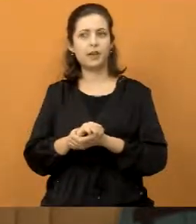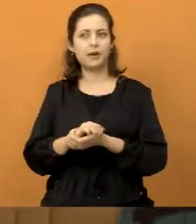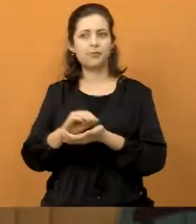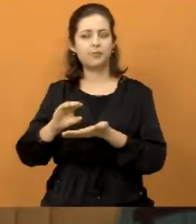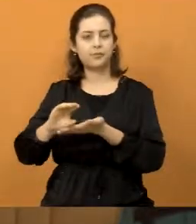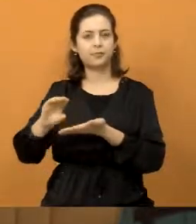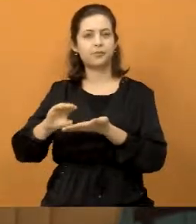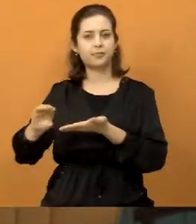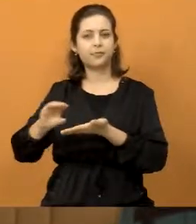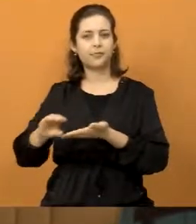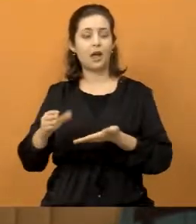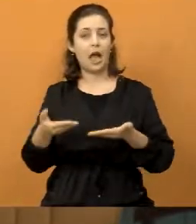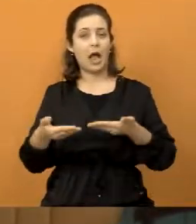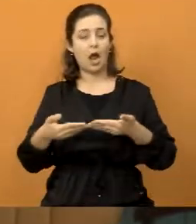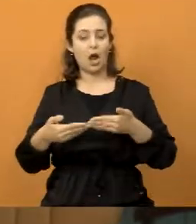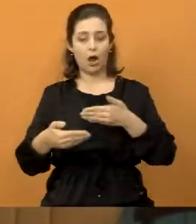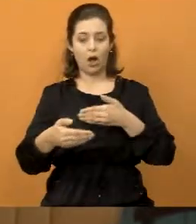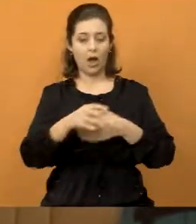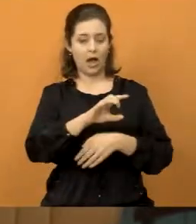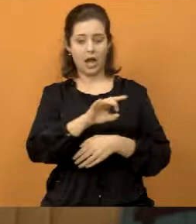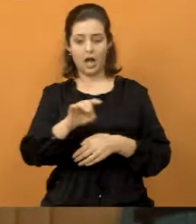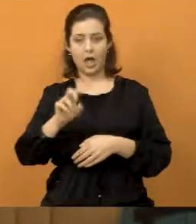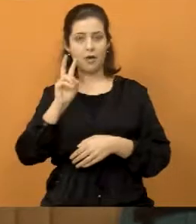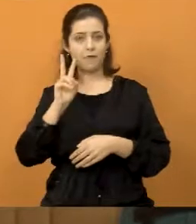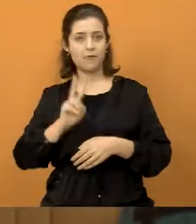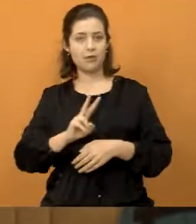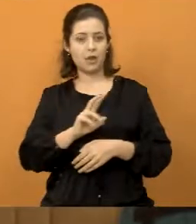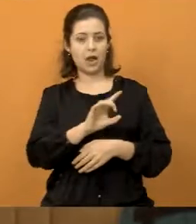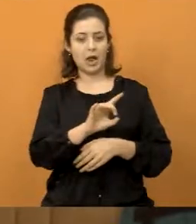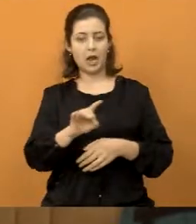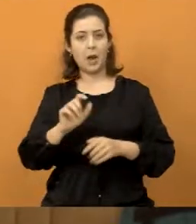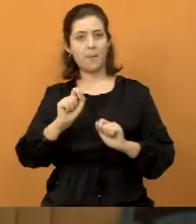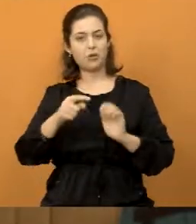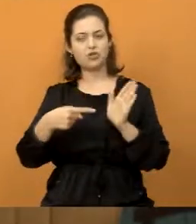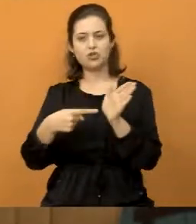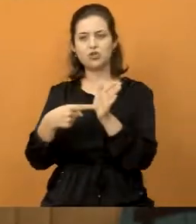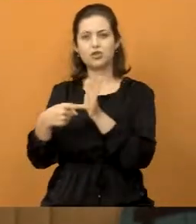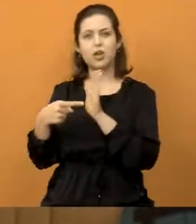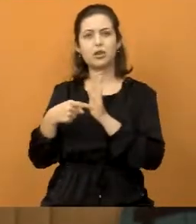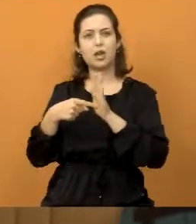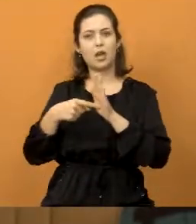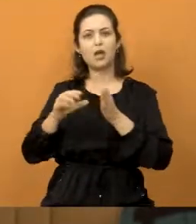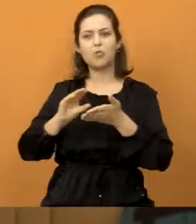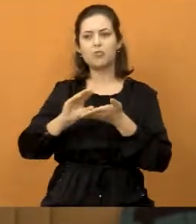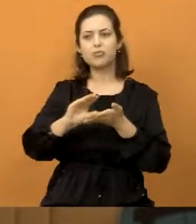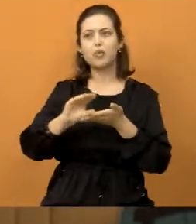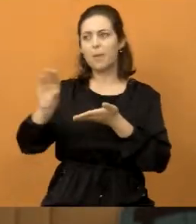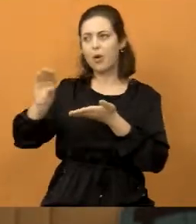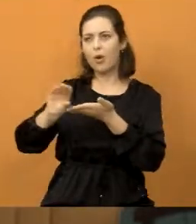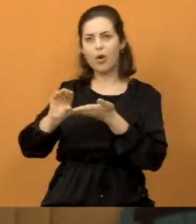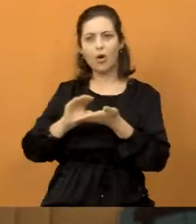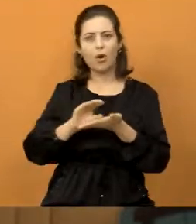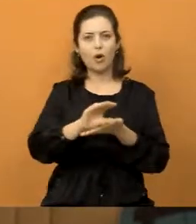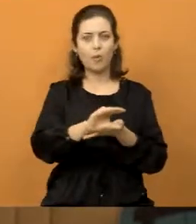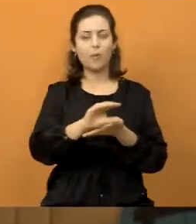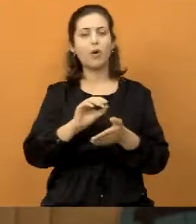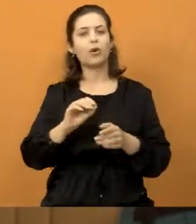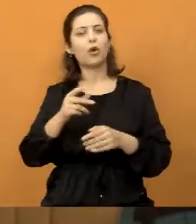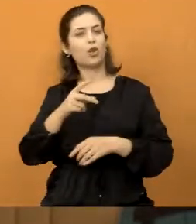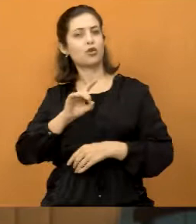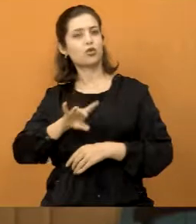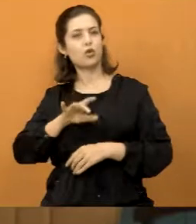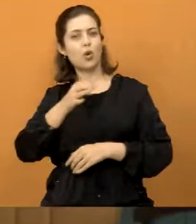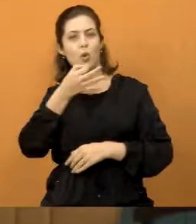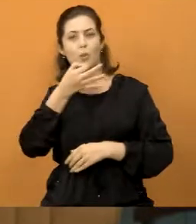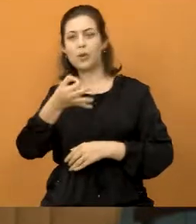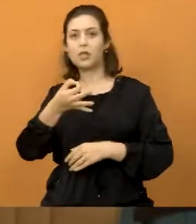cidade a partir de agora cada vereador vai ter direito de indicar emendas ao orçamento e essas emendas não são só